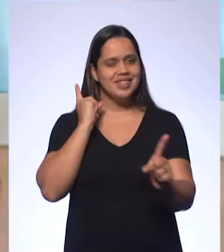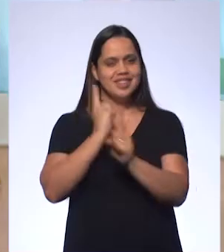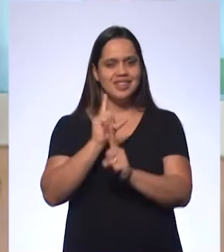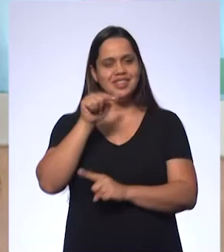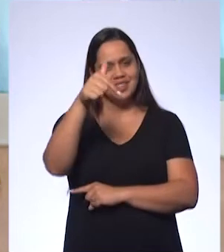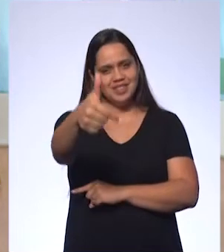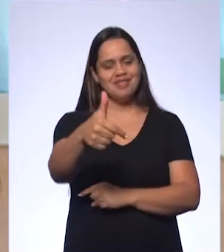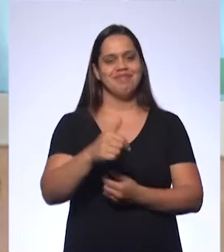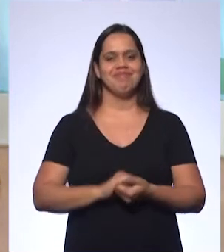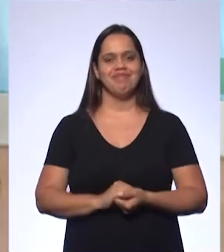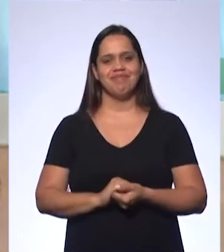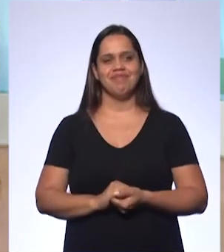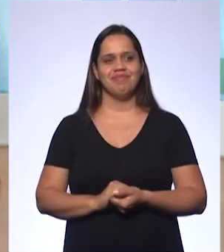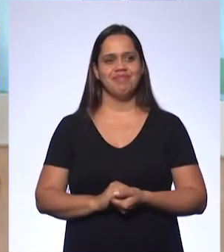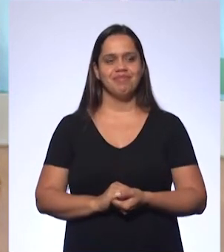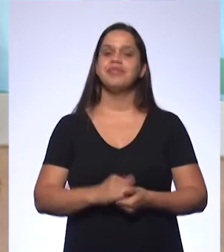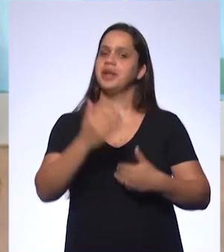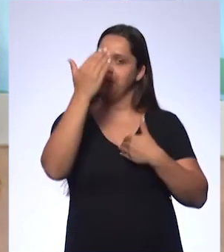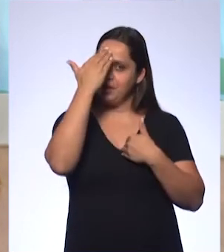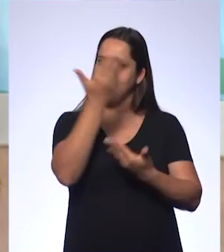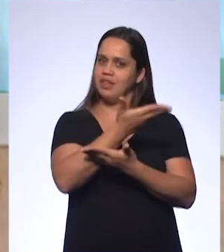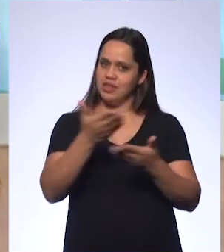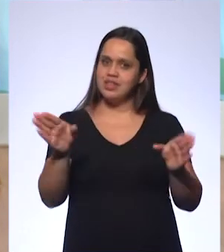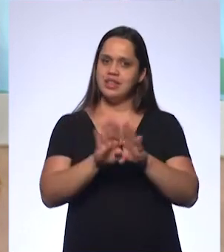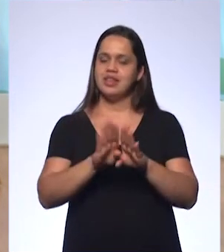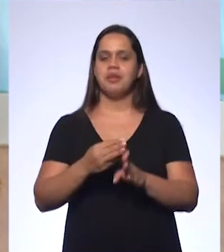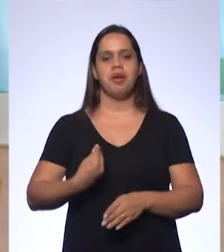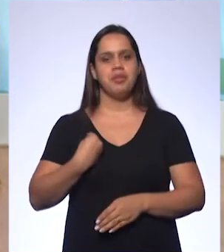na próxima. Gente, muito obrigada a todos pela